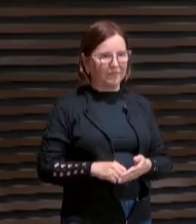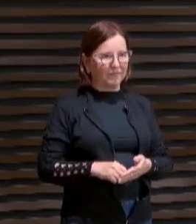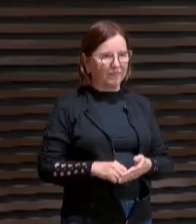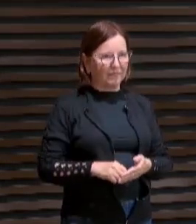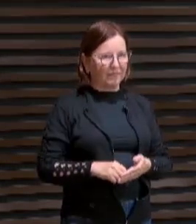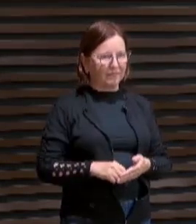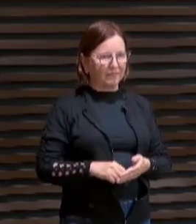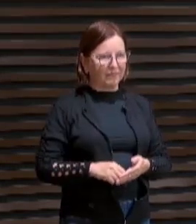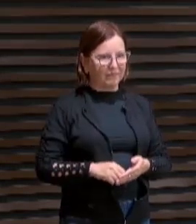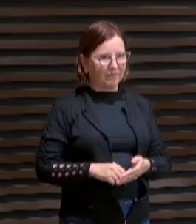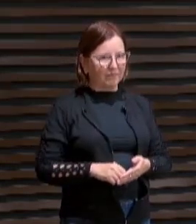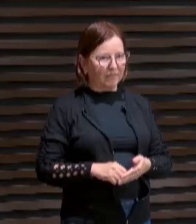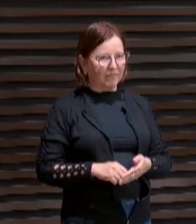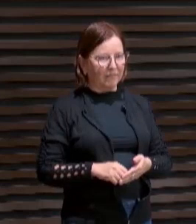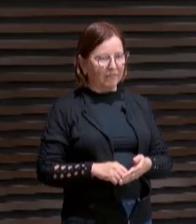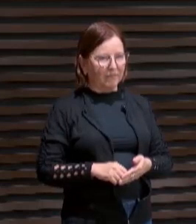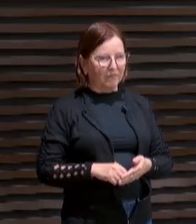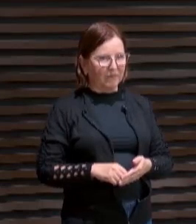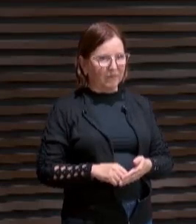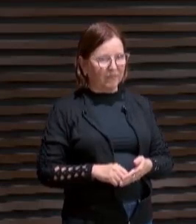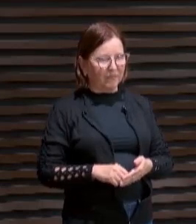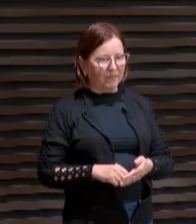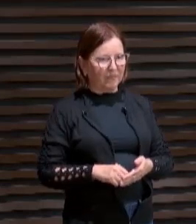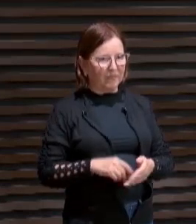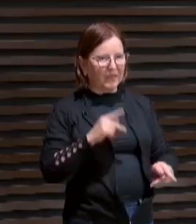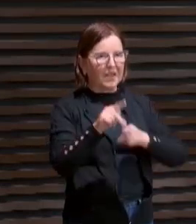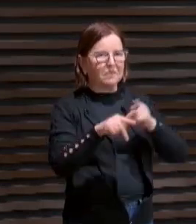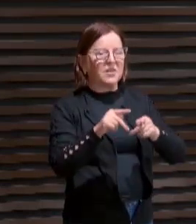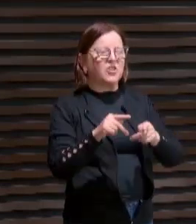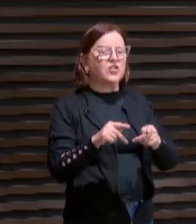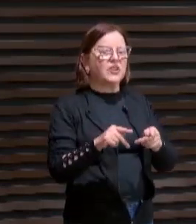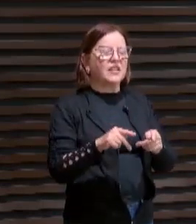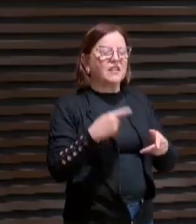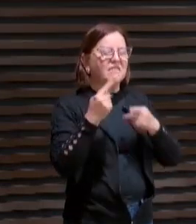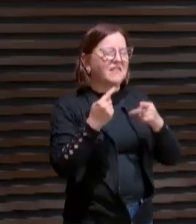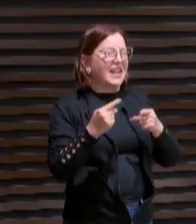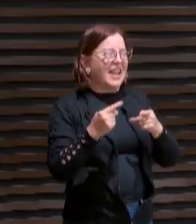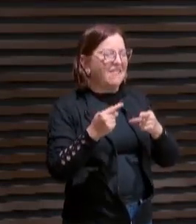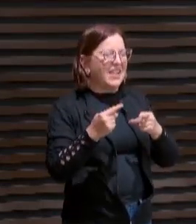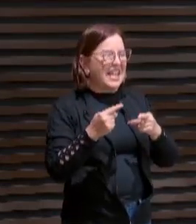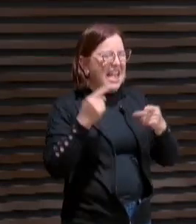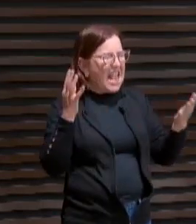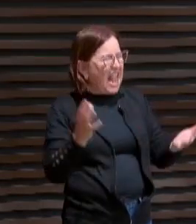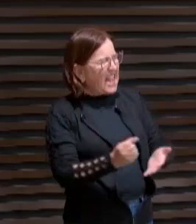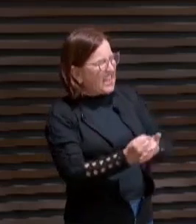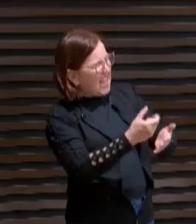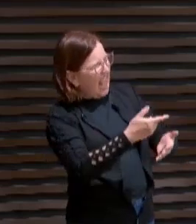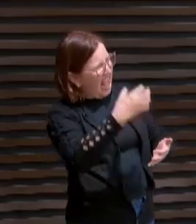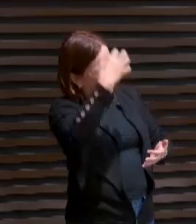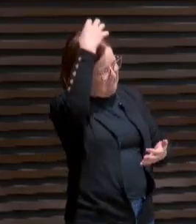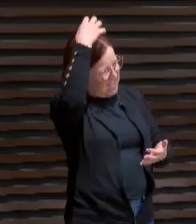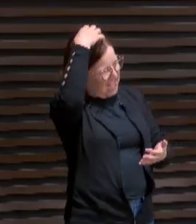Chegavam-se a ele e diziam, salve, rei dos judeus, e davam-lhe bofetadas. Olha que